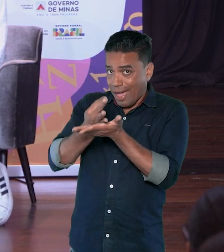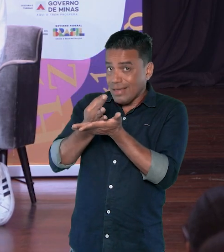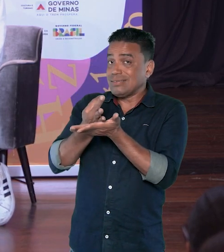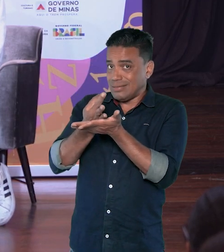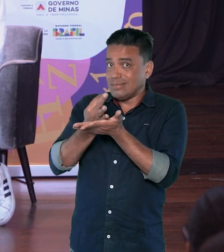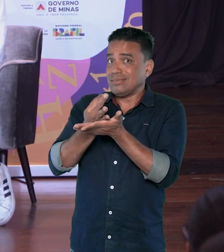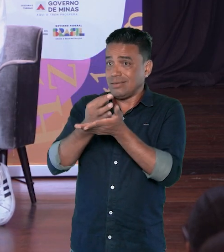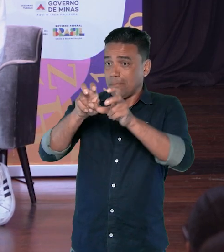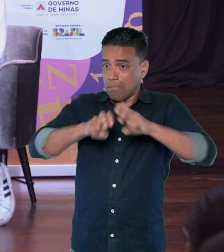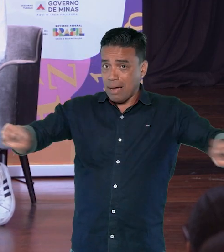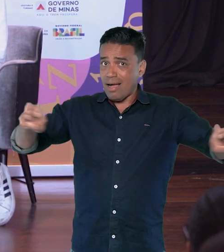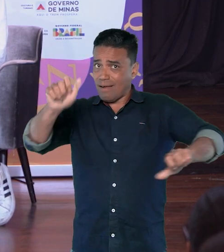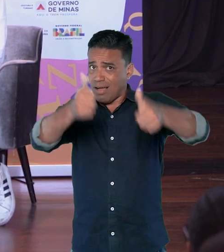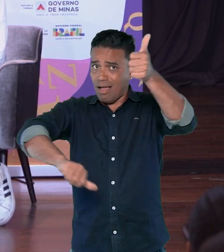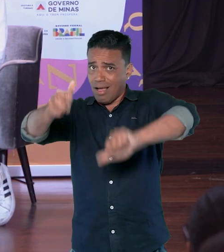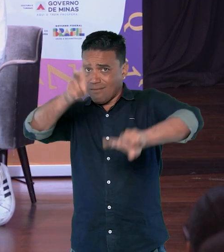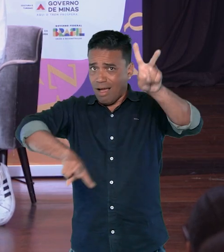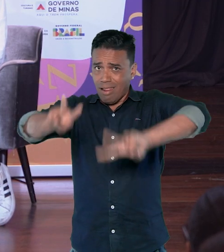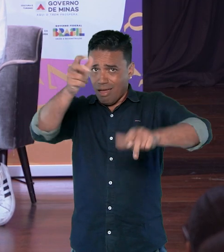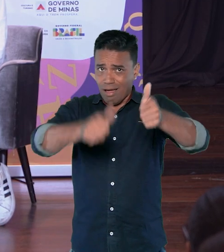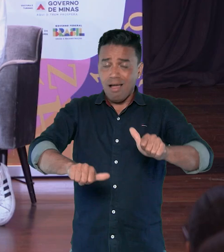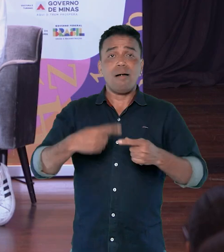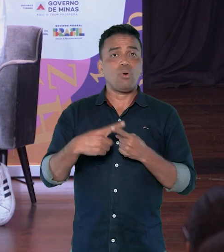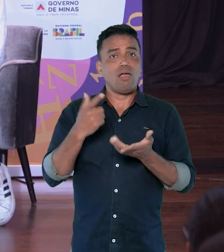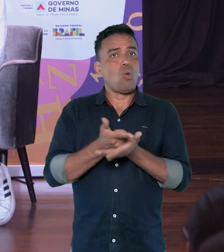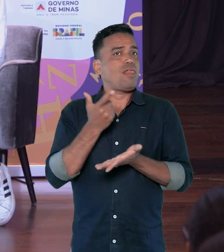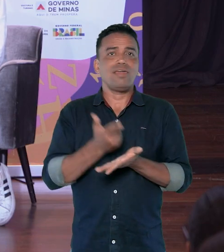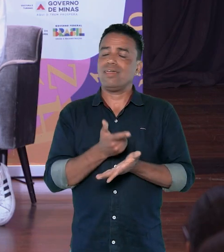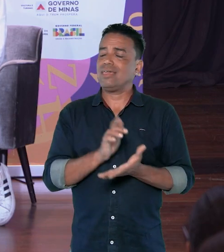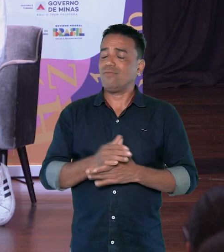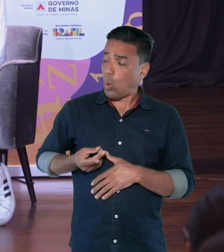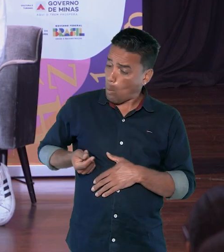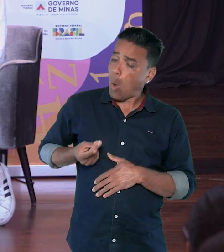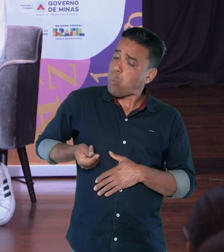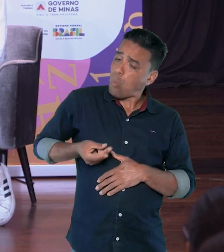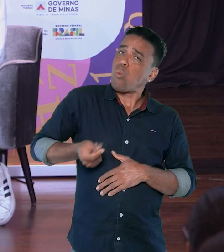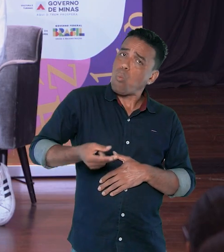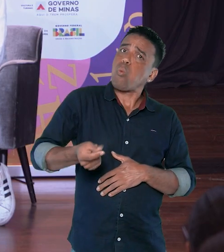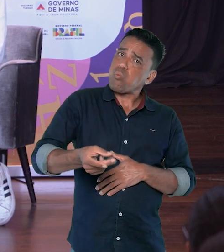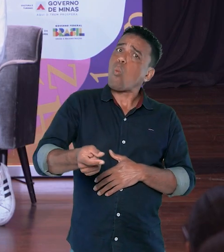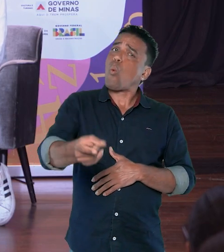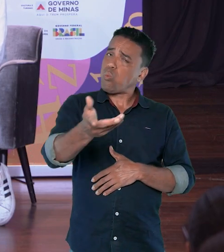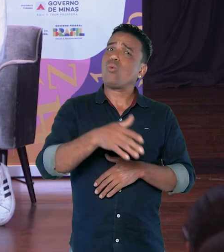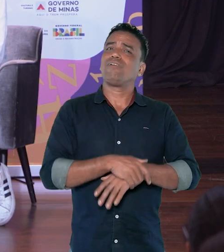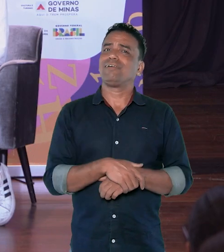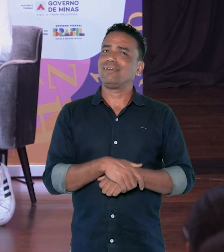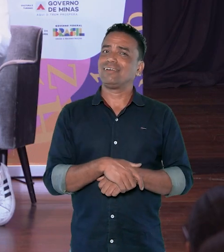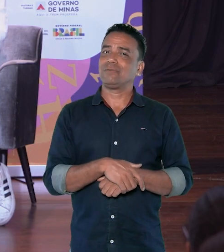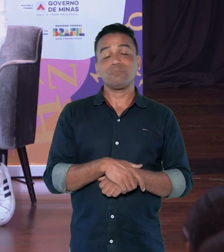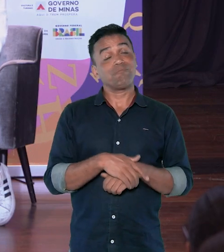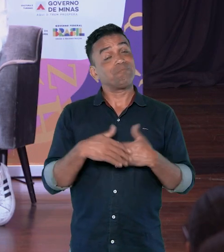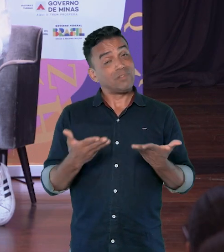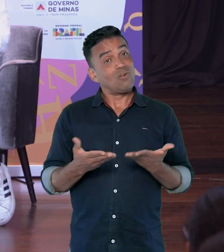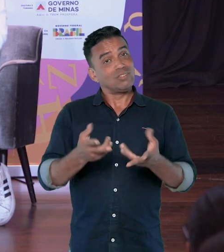banca de qualificação, né? Porque o seu livro eu acho que não vai durar só 3 meses. E aí,